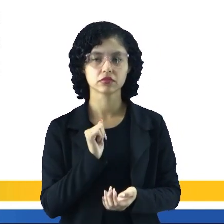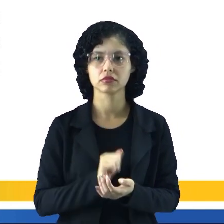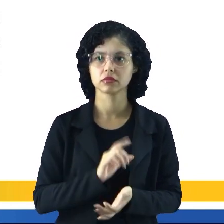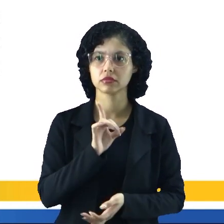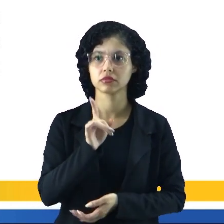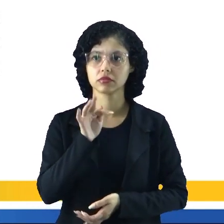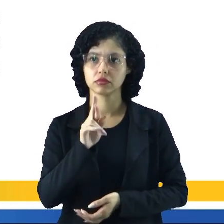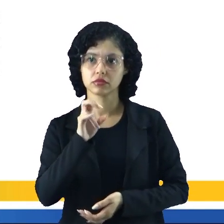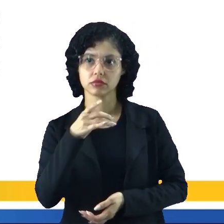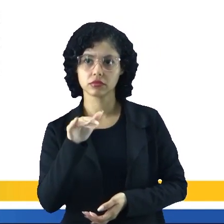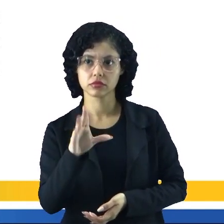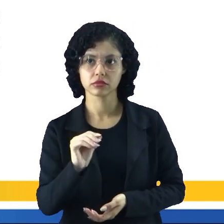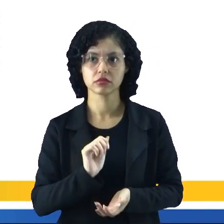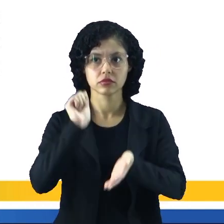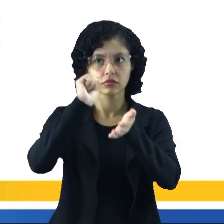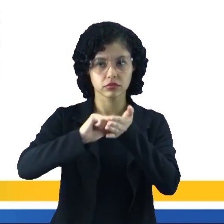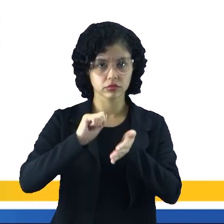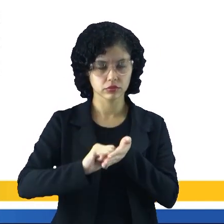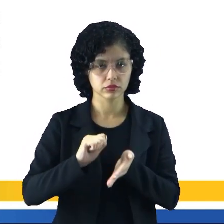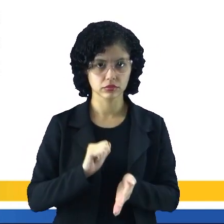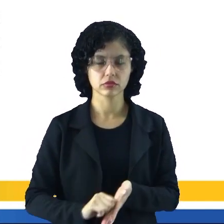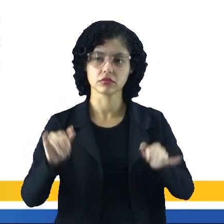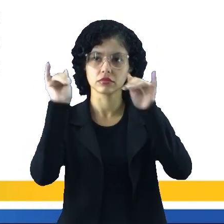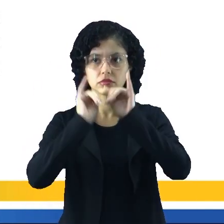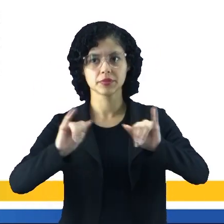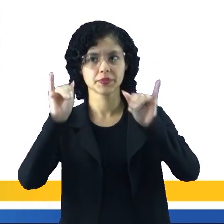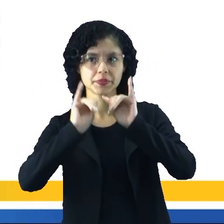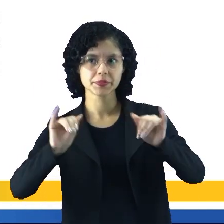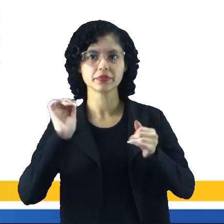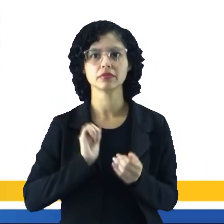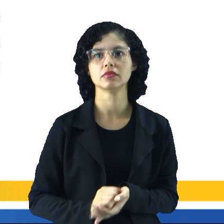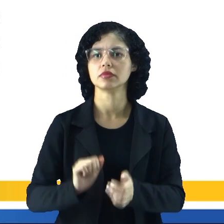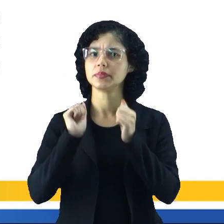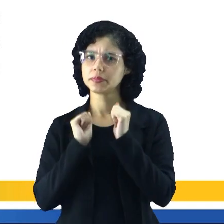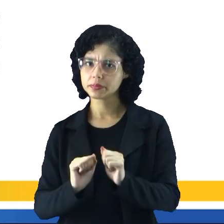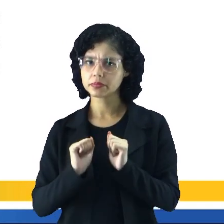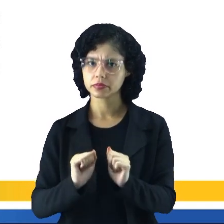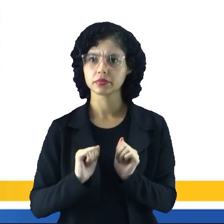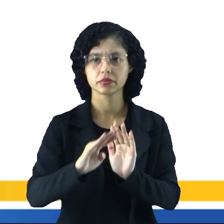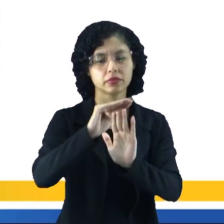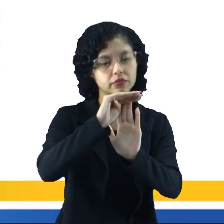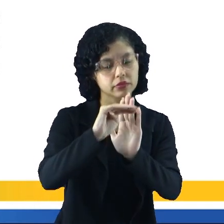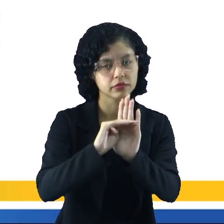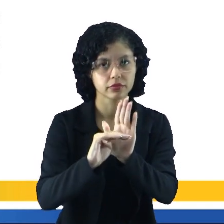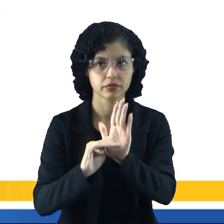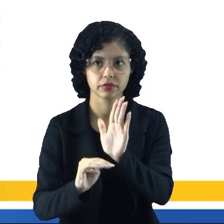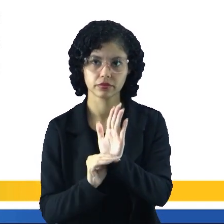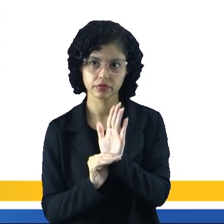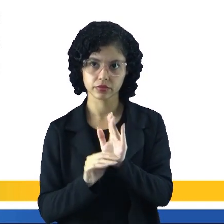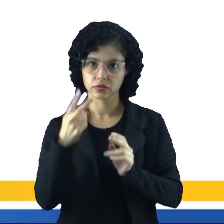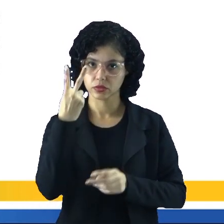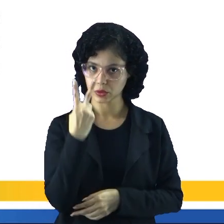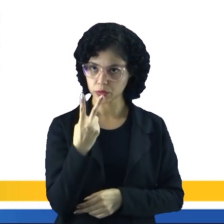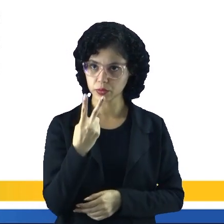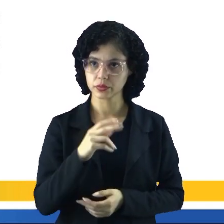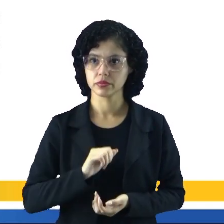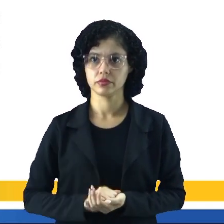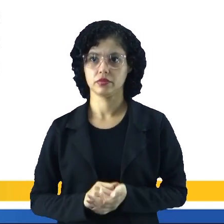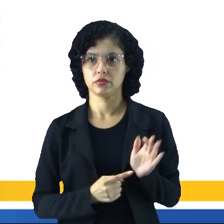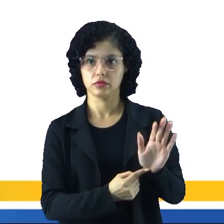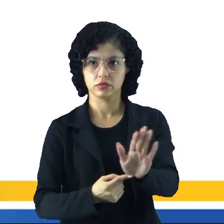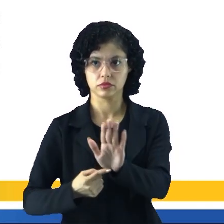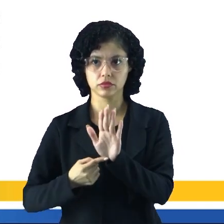numeração definição descrição e informação pode ser classificada em dois tipos